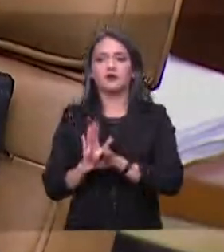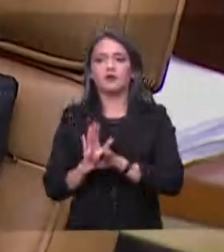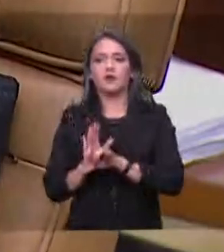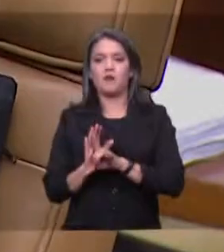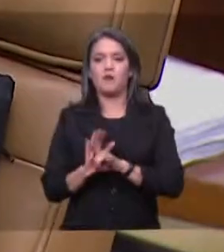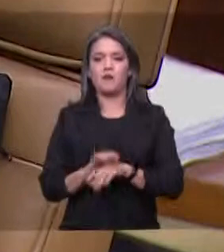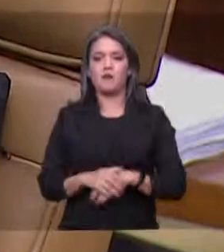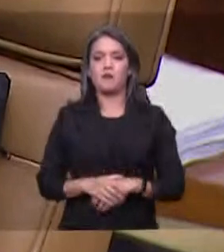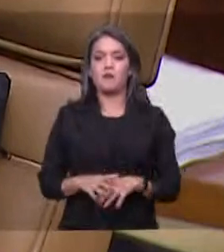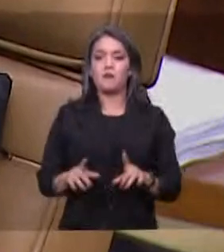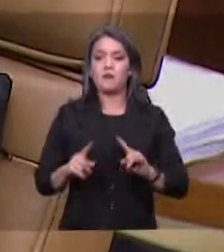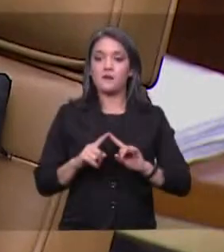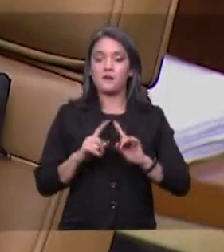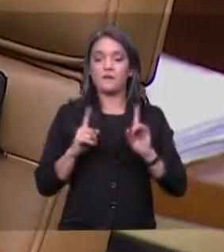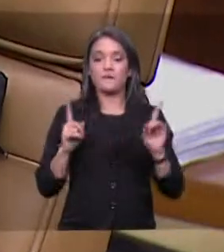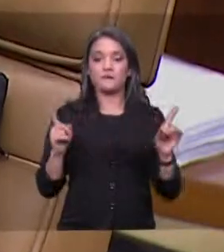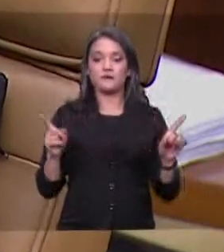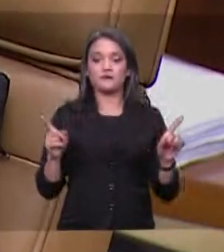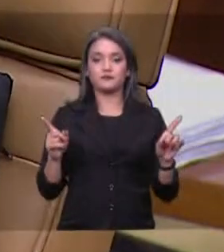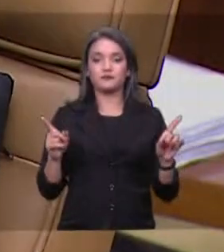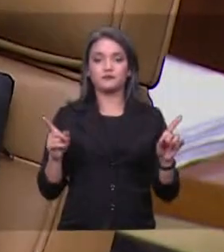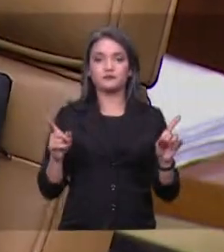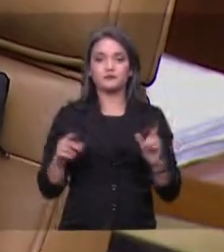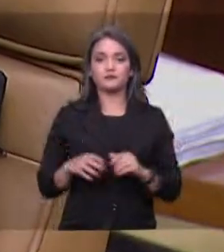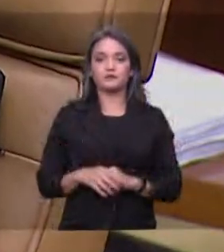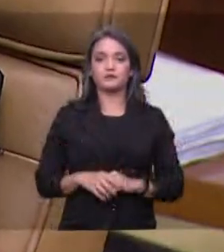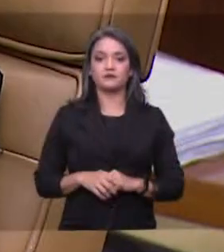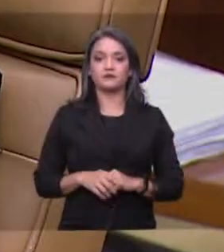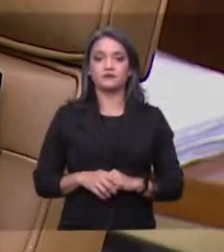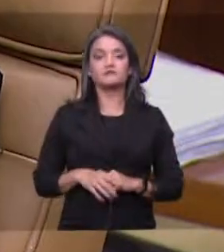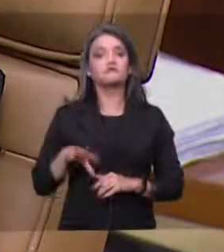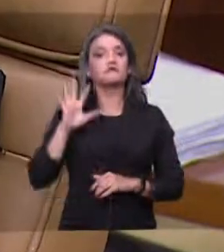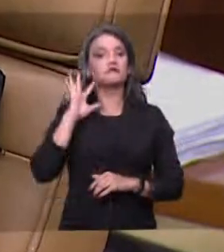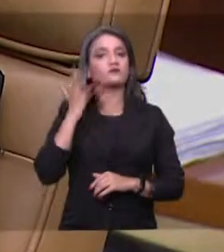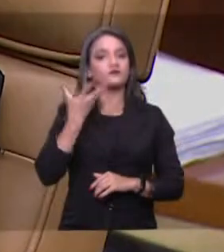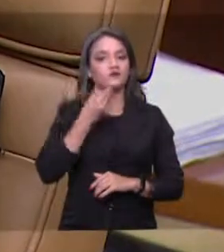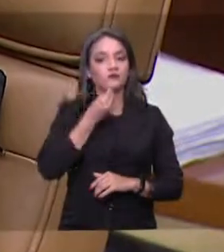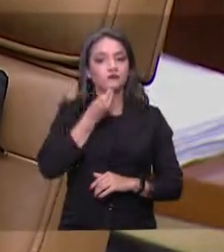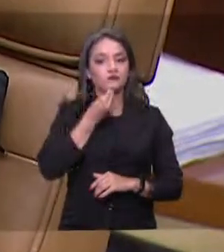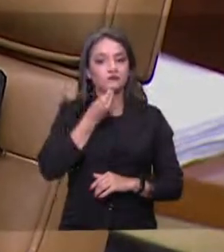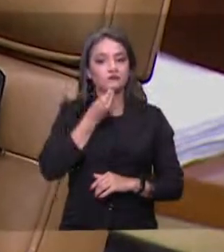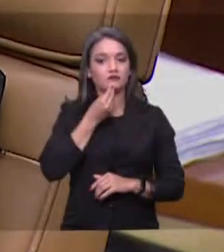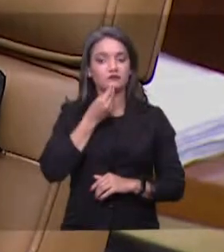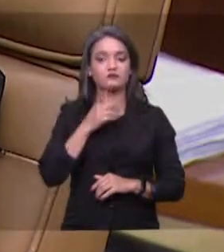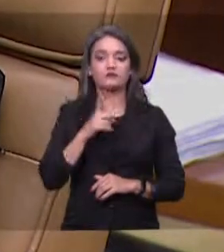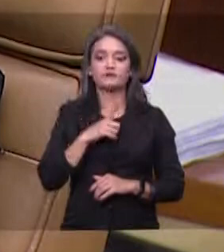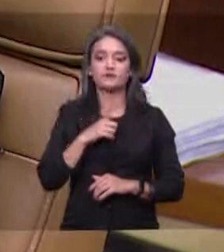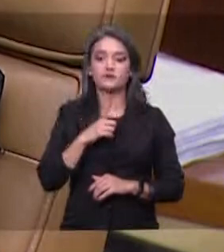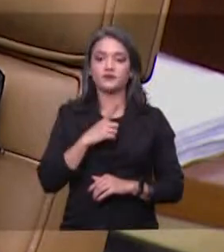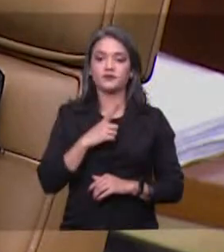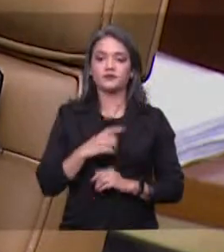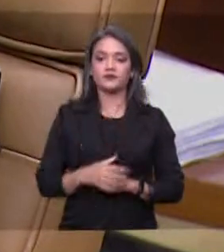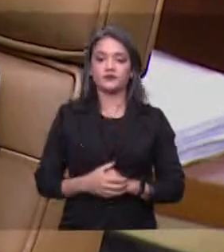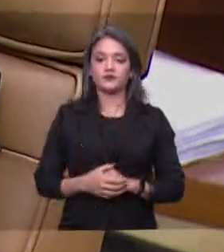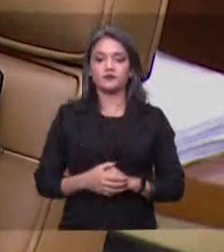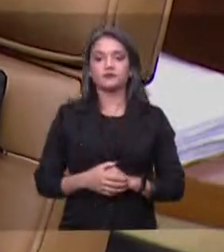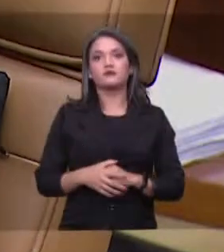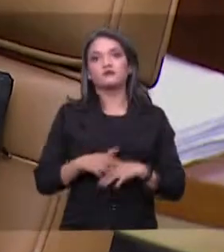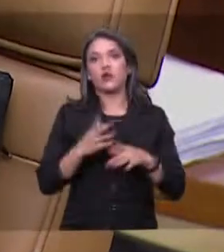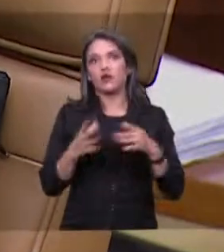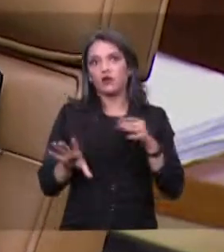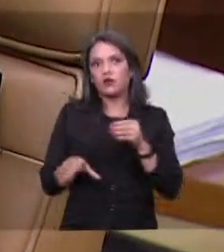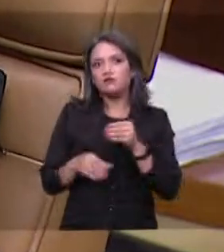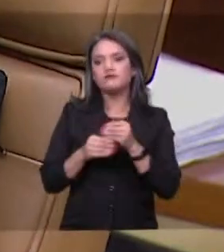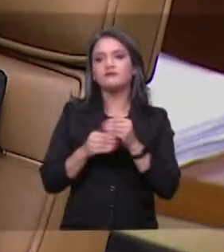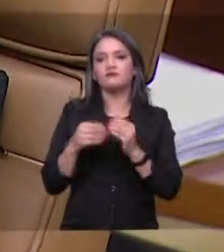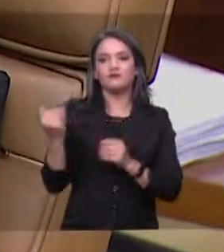constitucionalidade, mas entendo que o ministro Dias Toffoli trouxe aqui um adminículo importante, porque